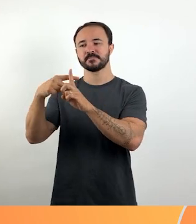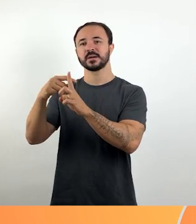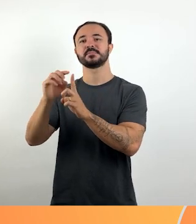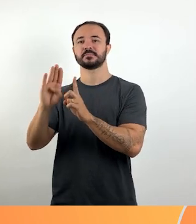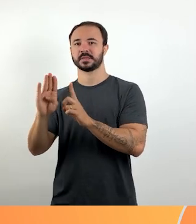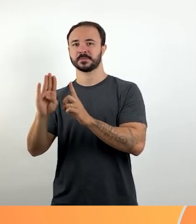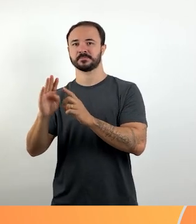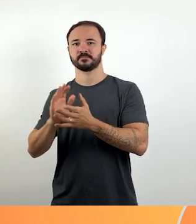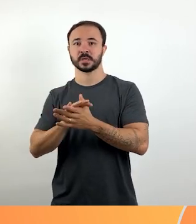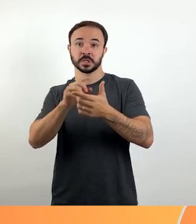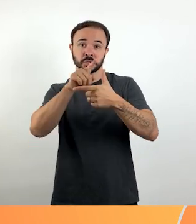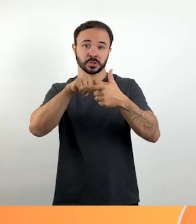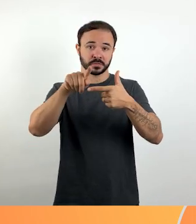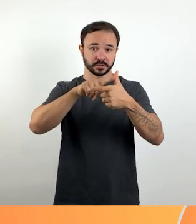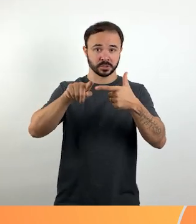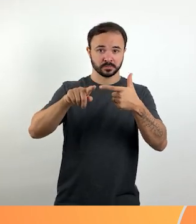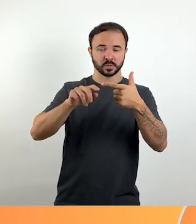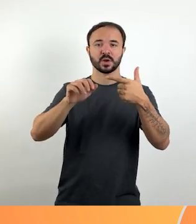dividido por AB,